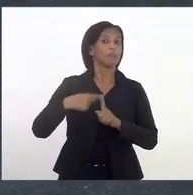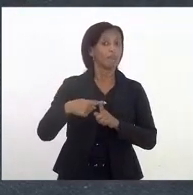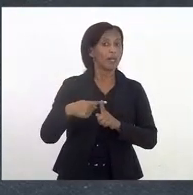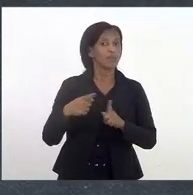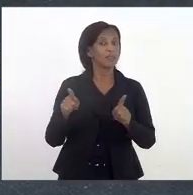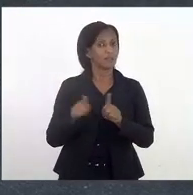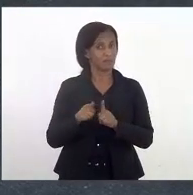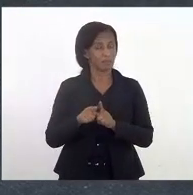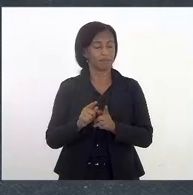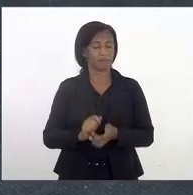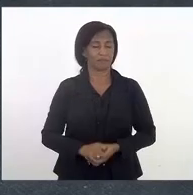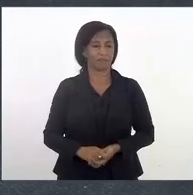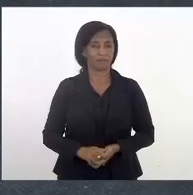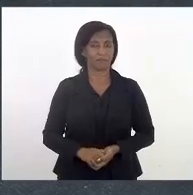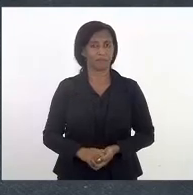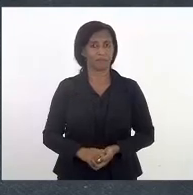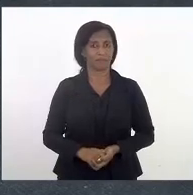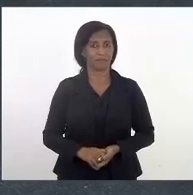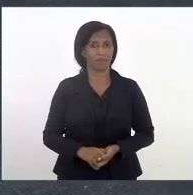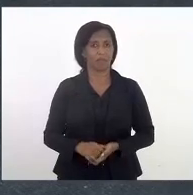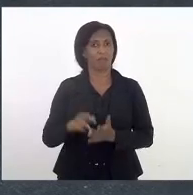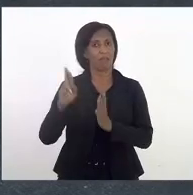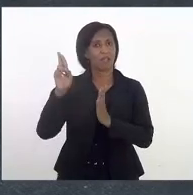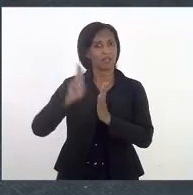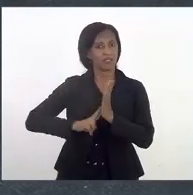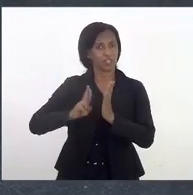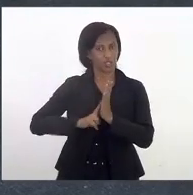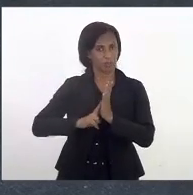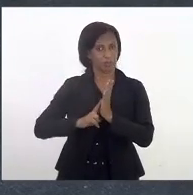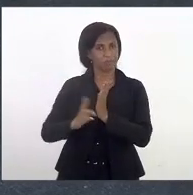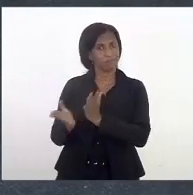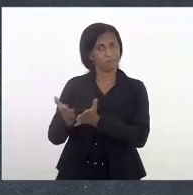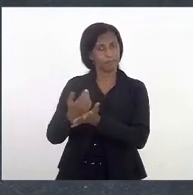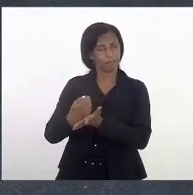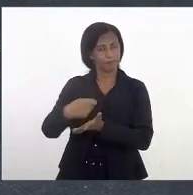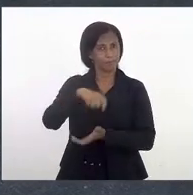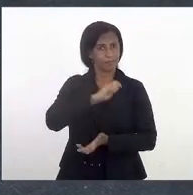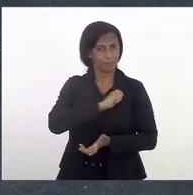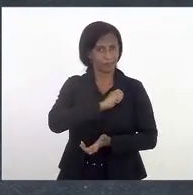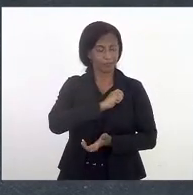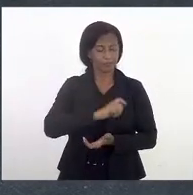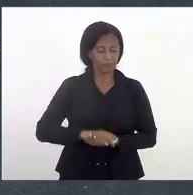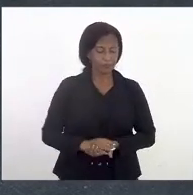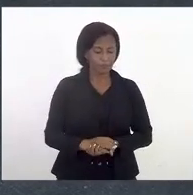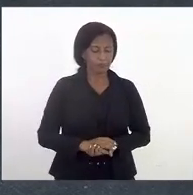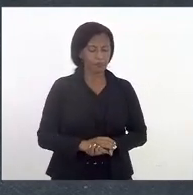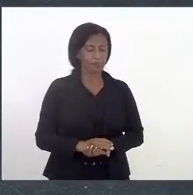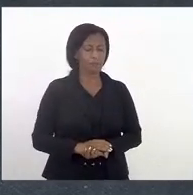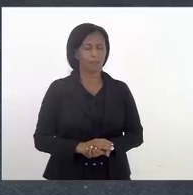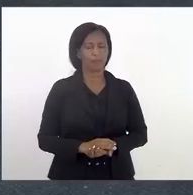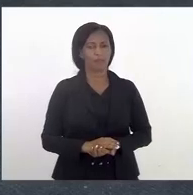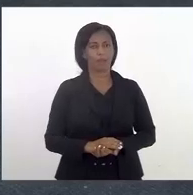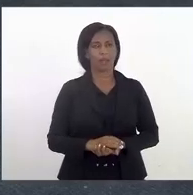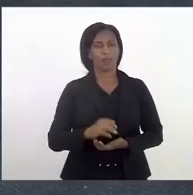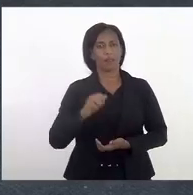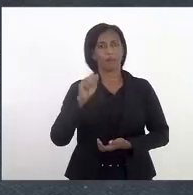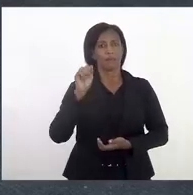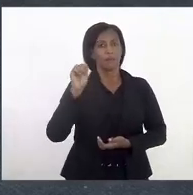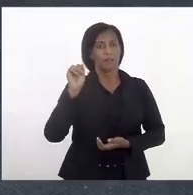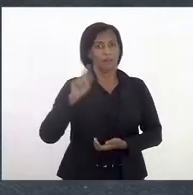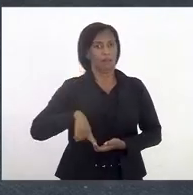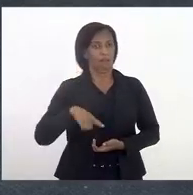presidente e o regime de recuperação fiscal é um açoite